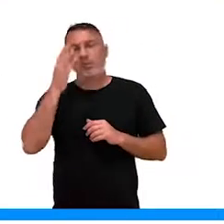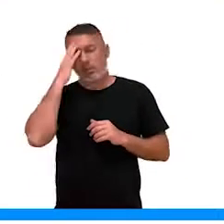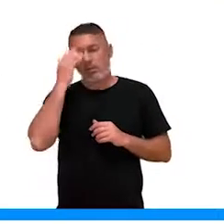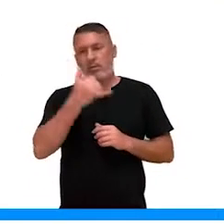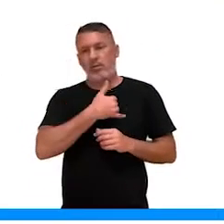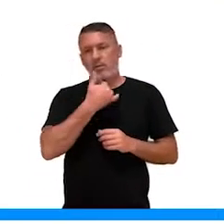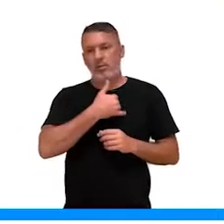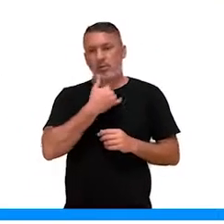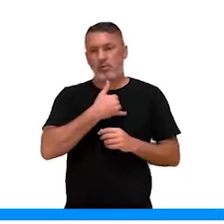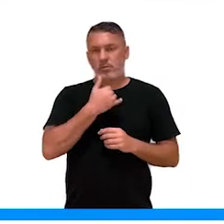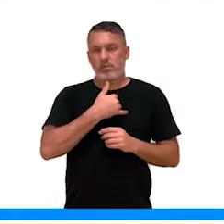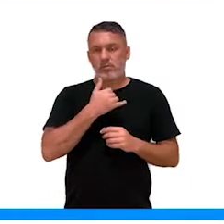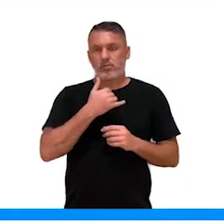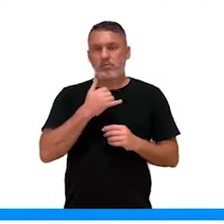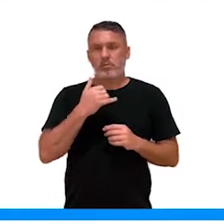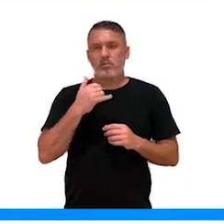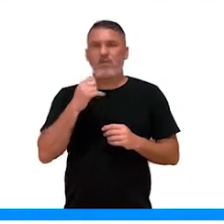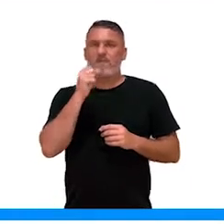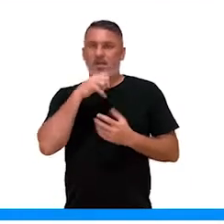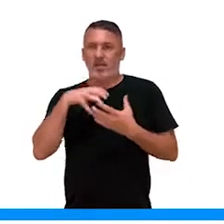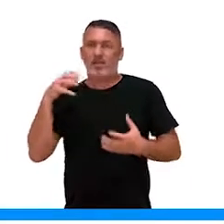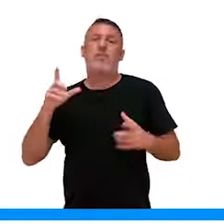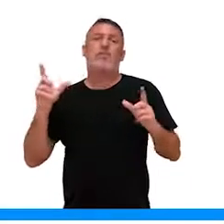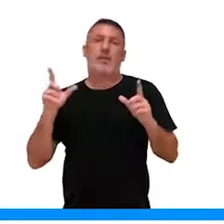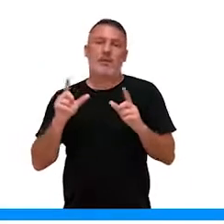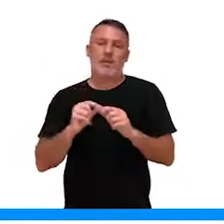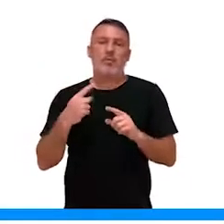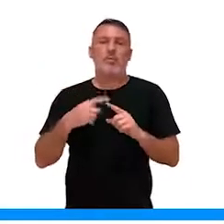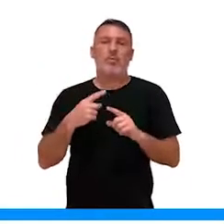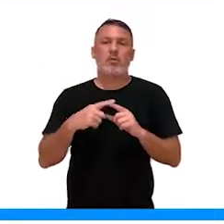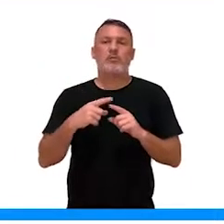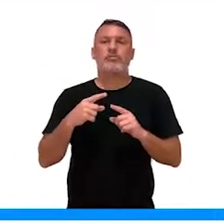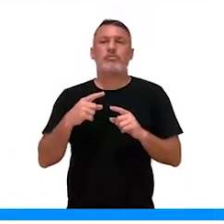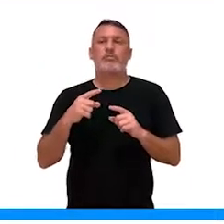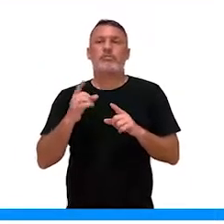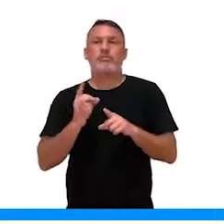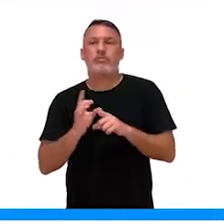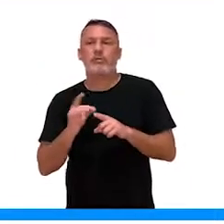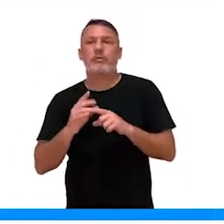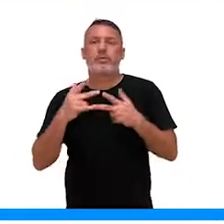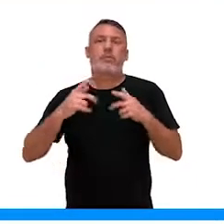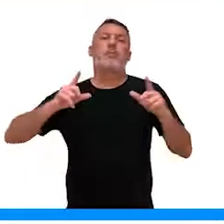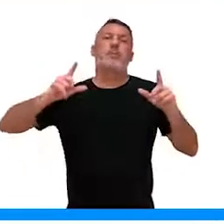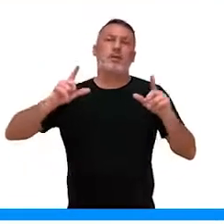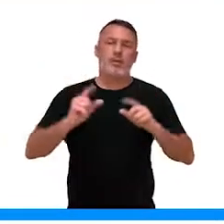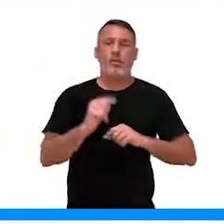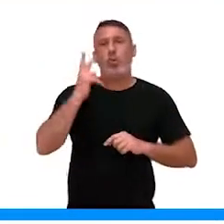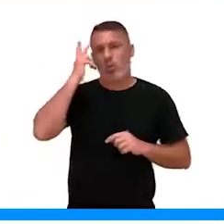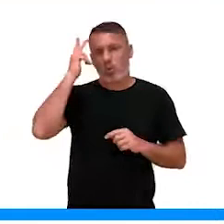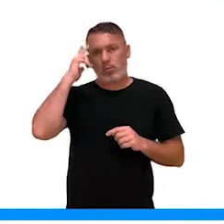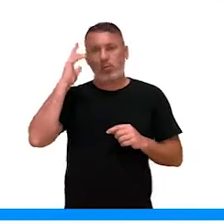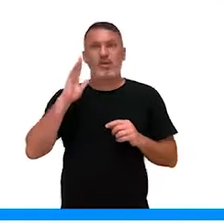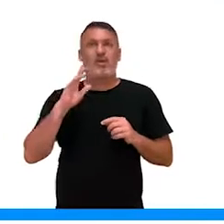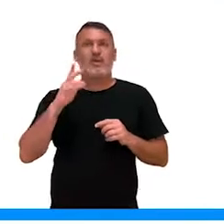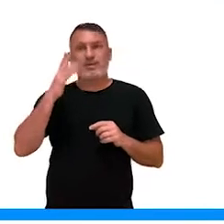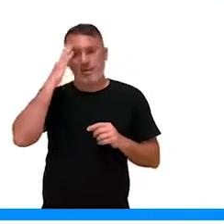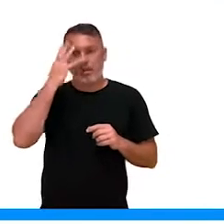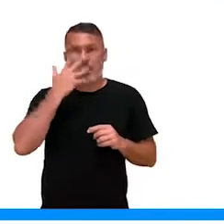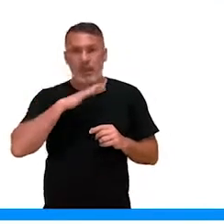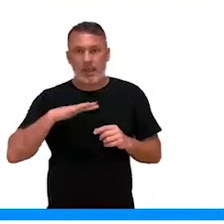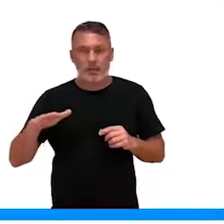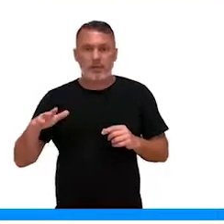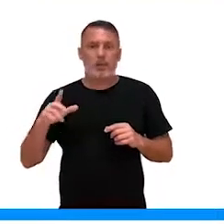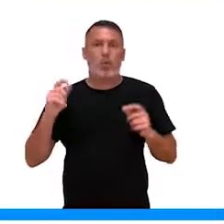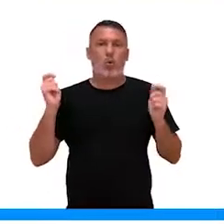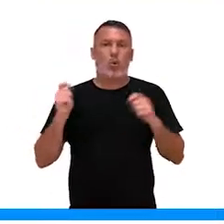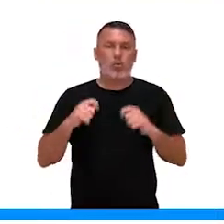É claro que na terceira idade, reduz essa taxa, porque a quantidade de hormônios também diminui. Isso é comum. Quando